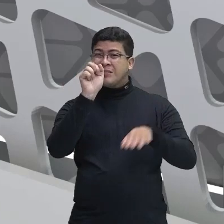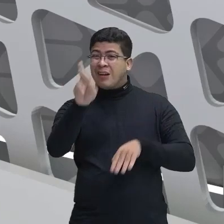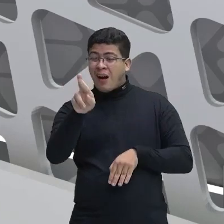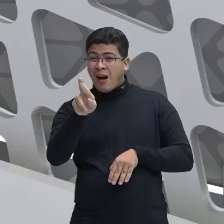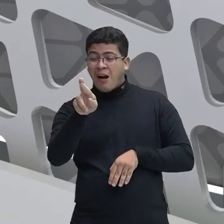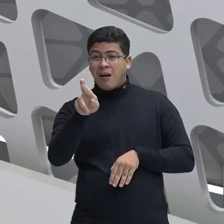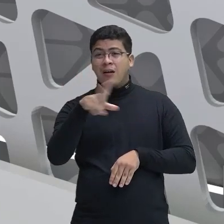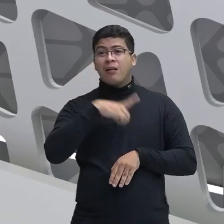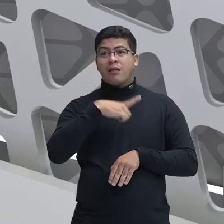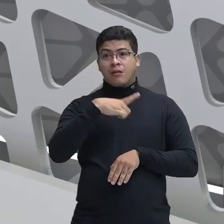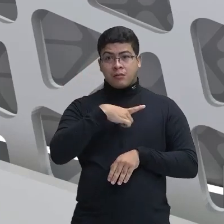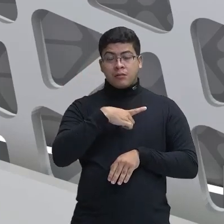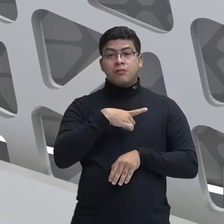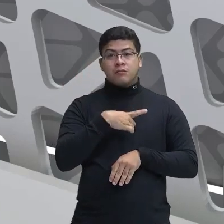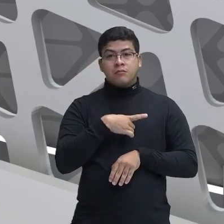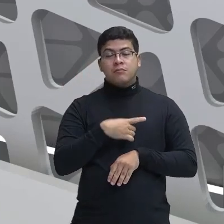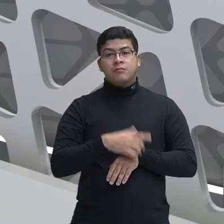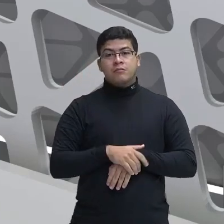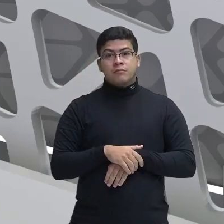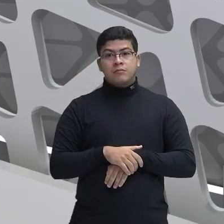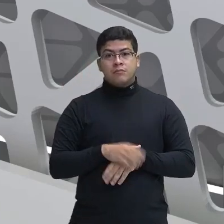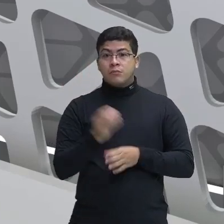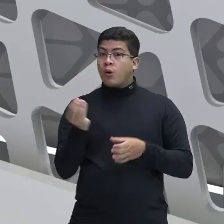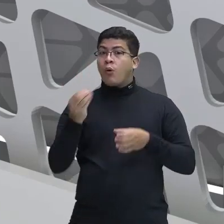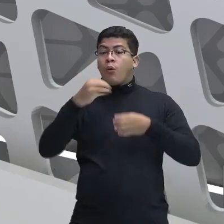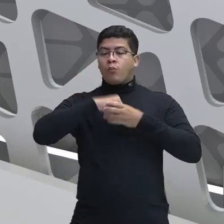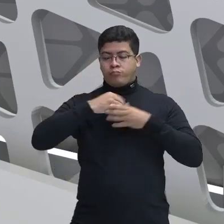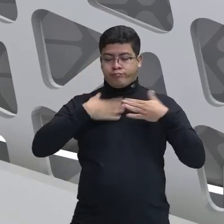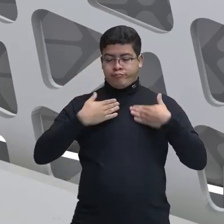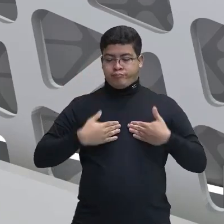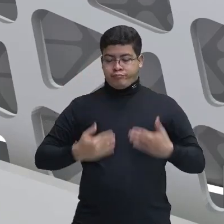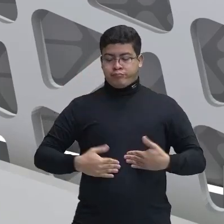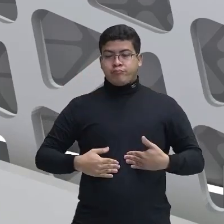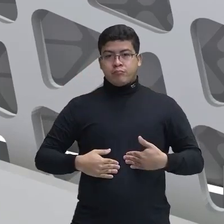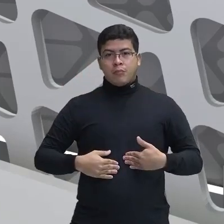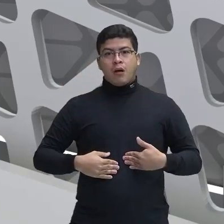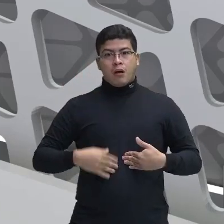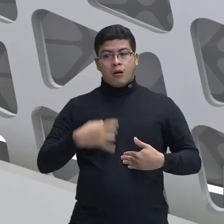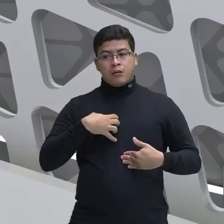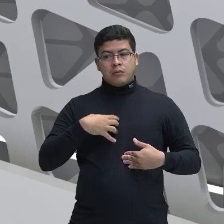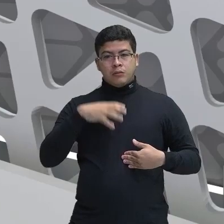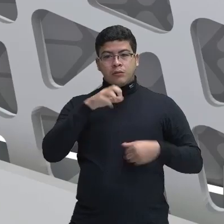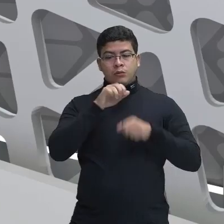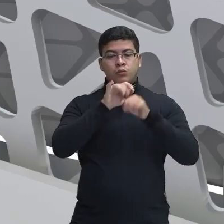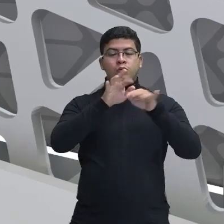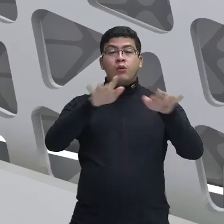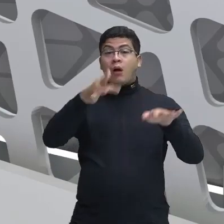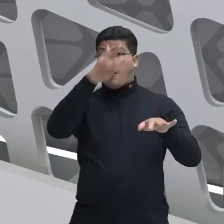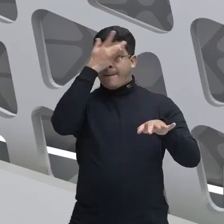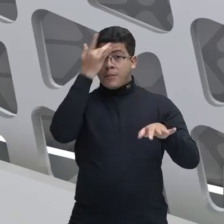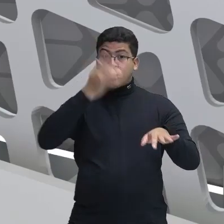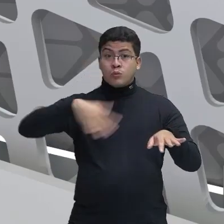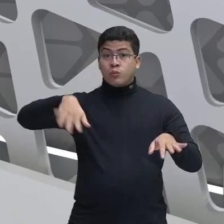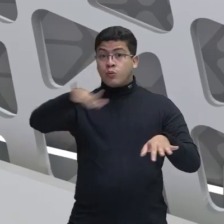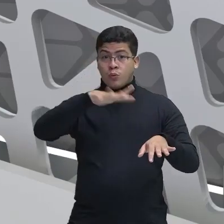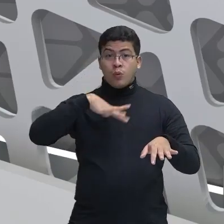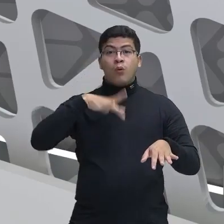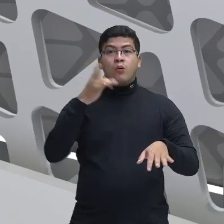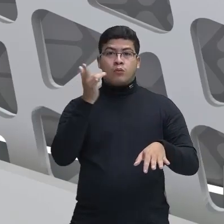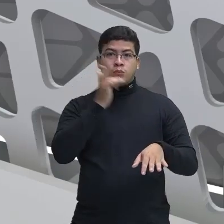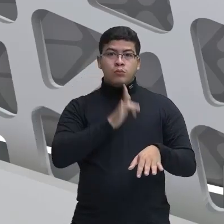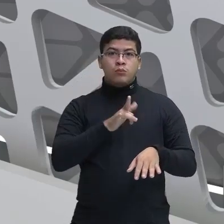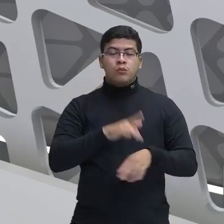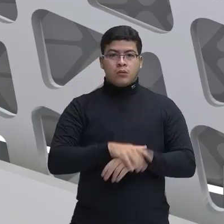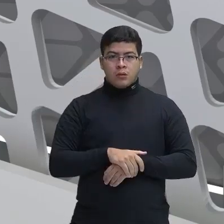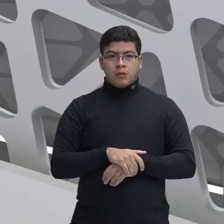contaminado, eu inseri ali, ó, dentro do meu corpo, esse contaminante, eu vou ficar doente. Né? Então, o ar pode transmitir